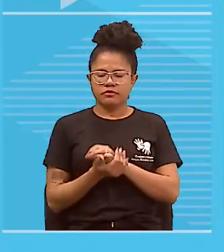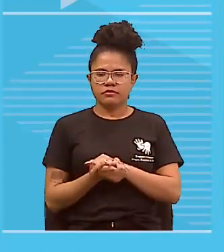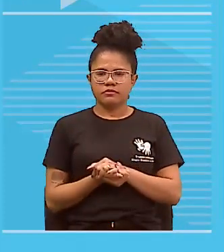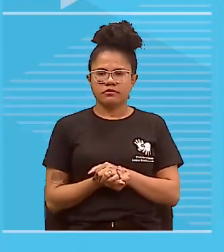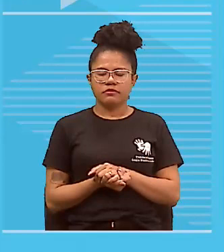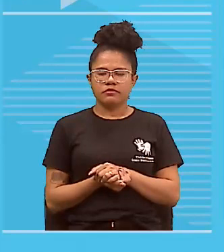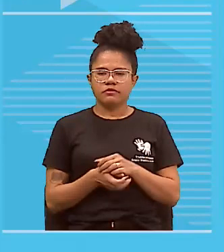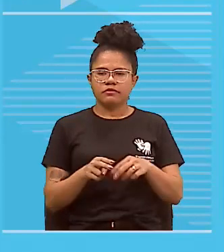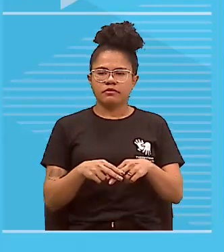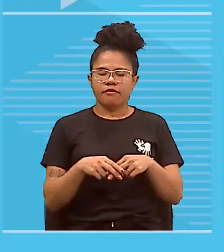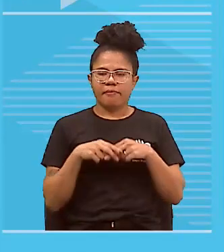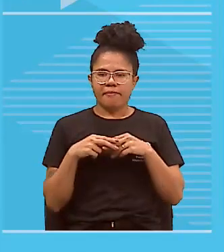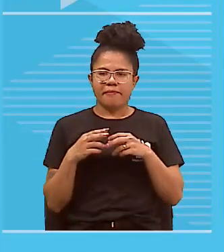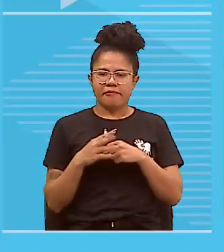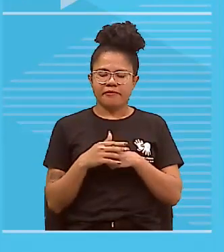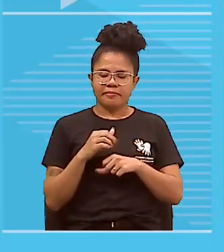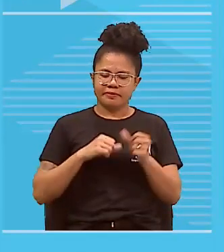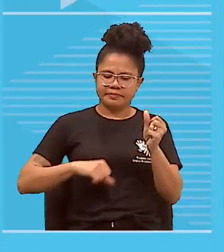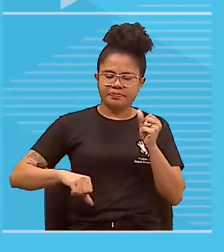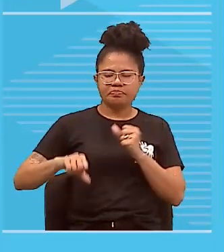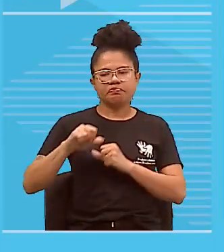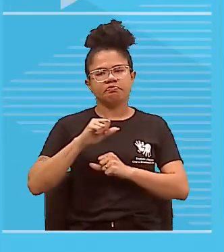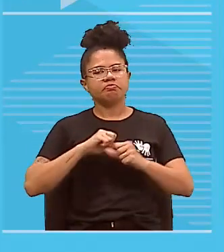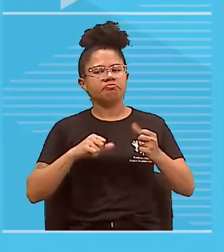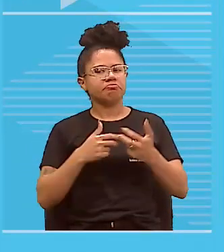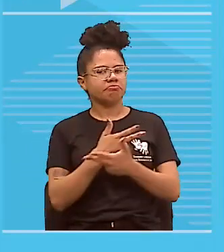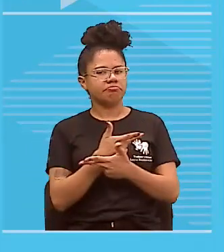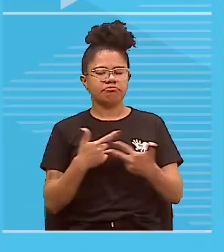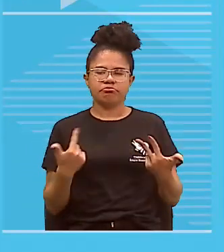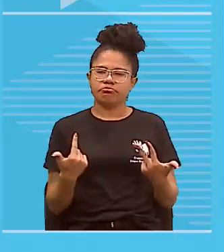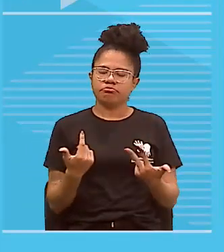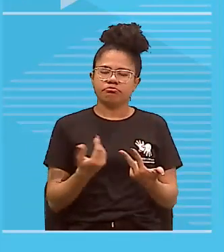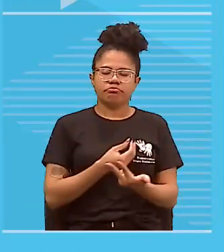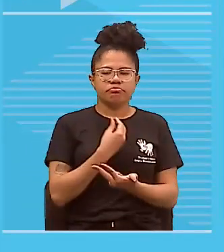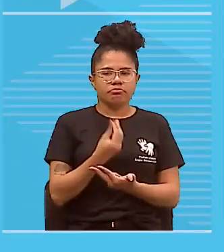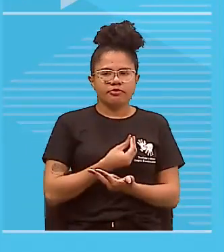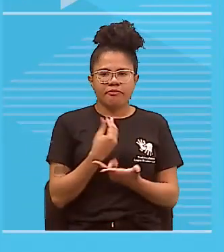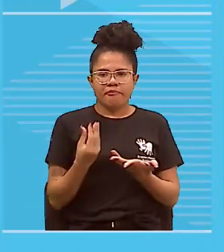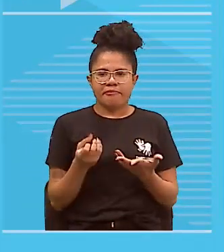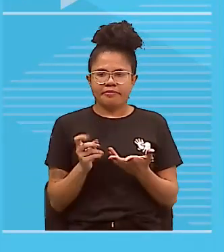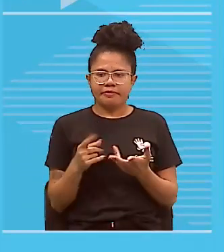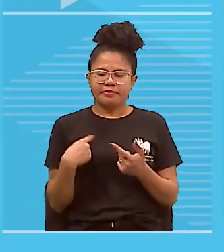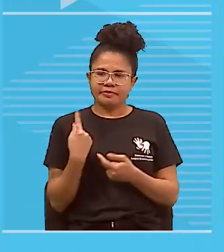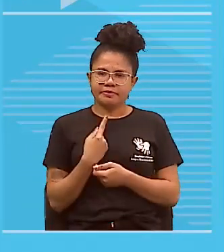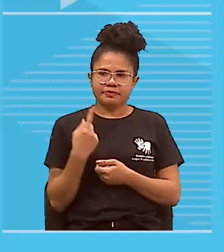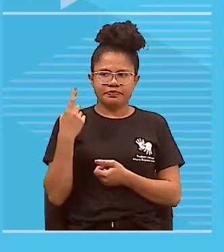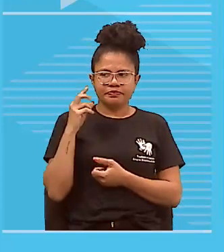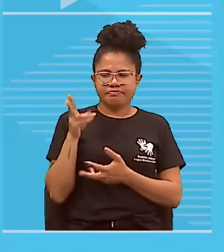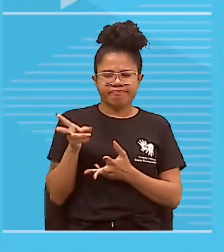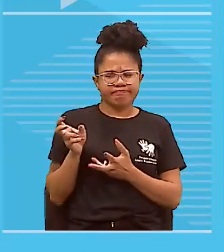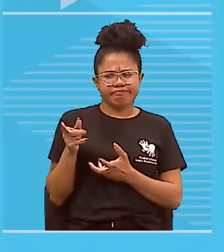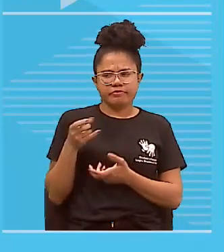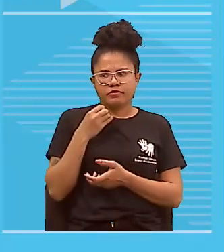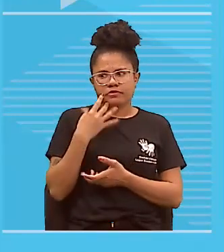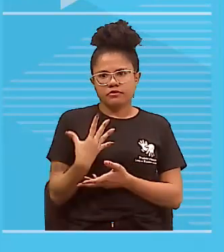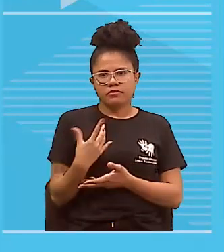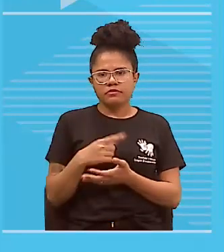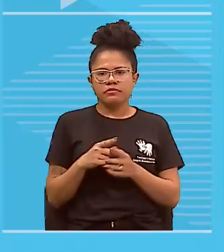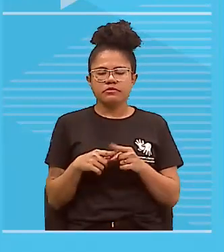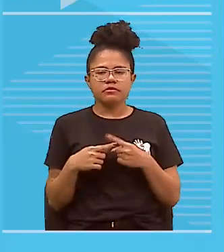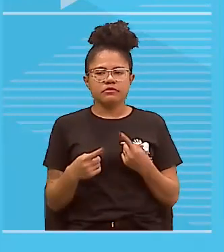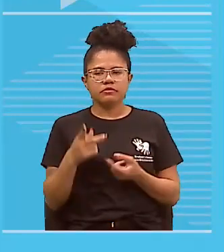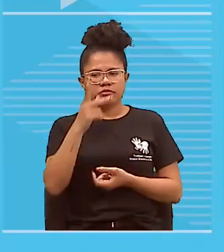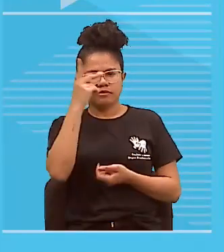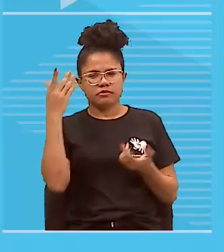a doença, ela mudou muita coisa. Né? A gente achou assim, muito, numa visão muito positiva. Né? Ah, as pessoas agora